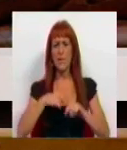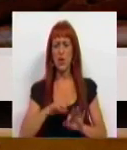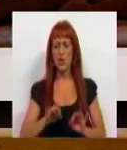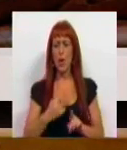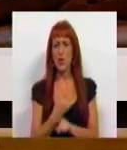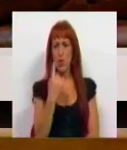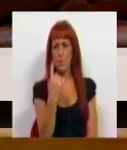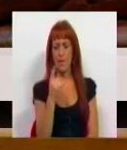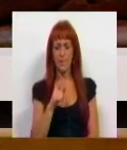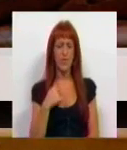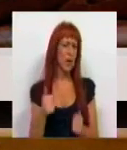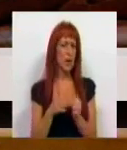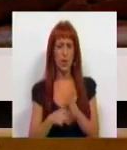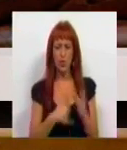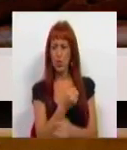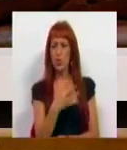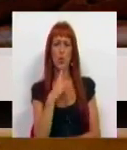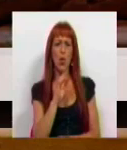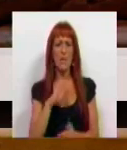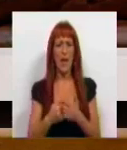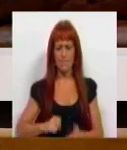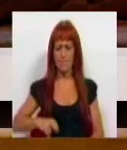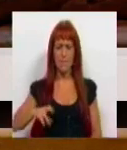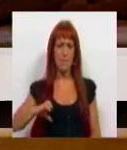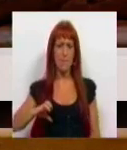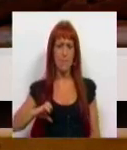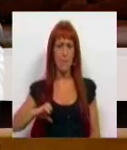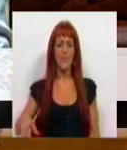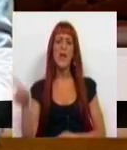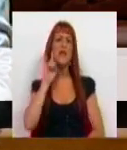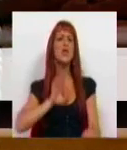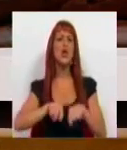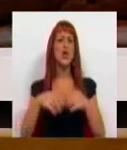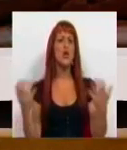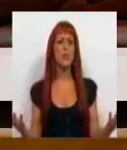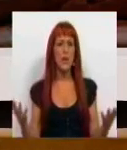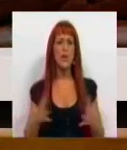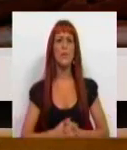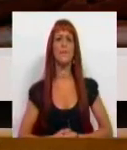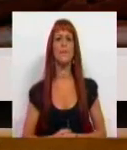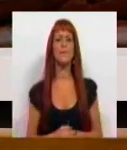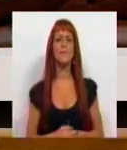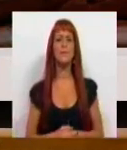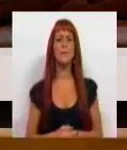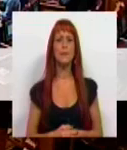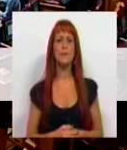certos de uma coisa: a tudo isto chama-se capitalismo. Senhoras e senhores deputados,